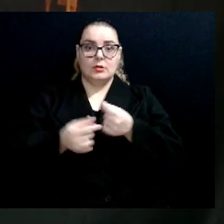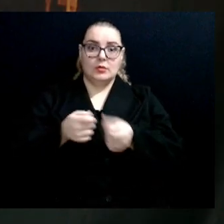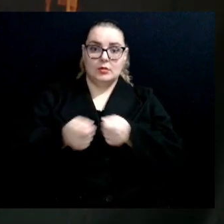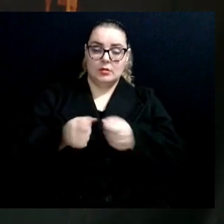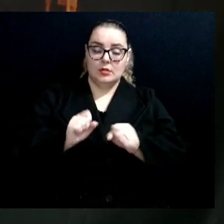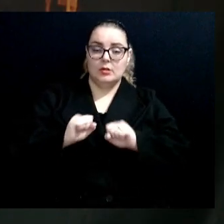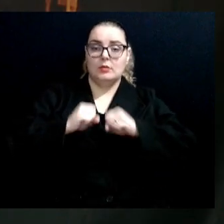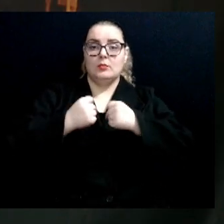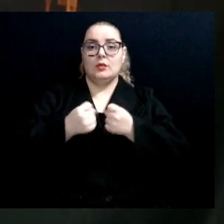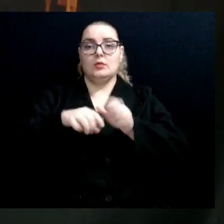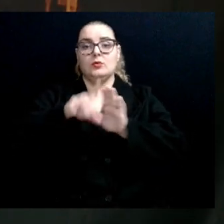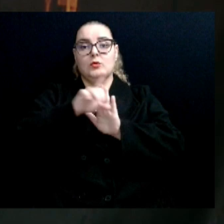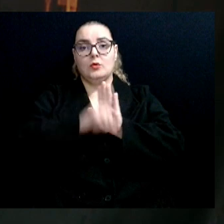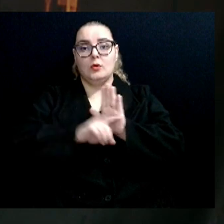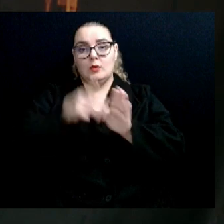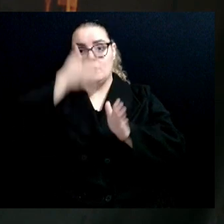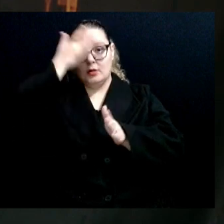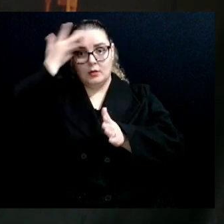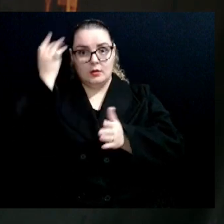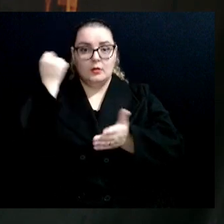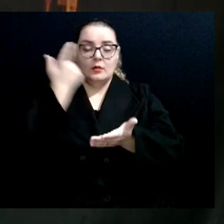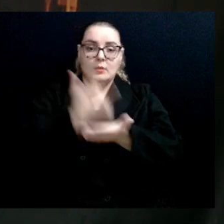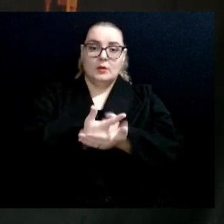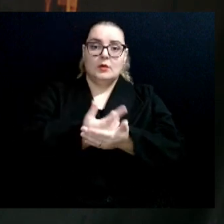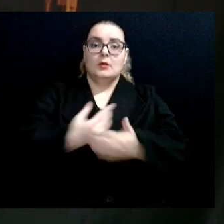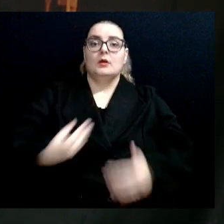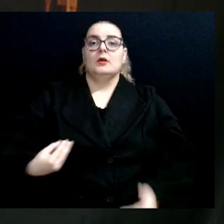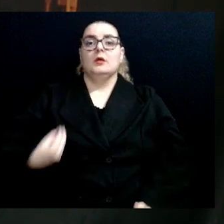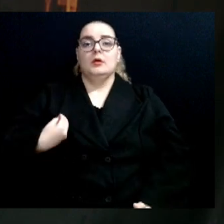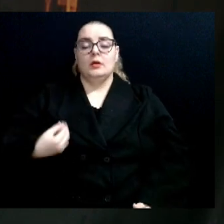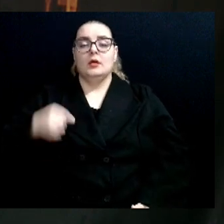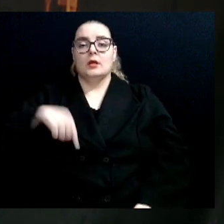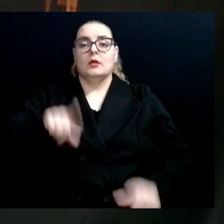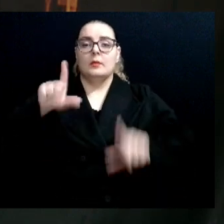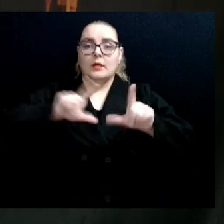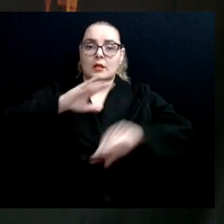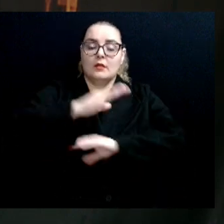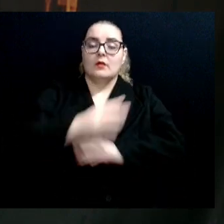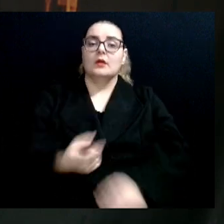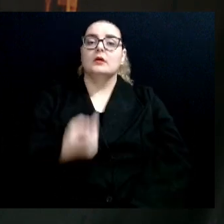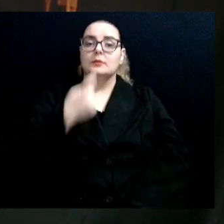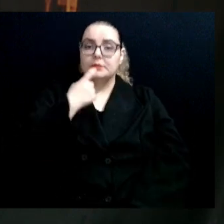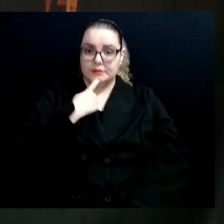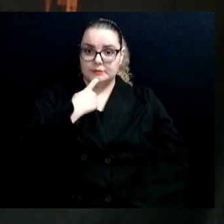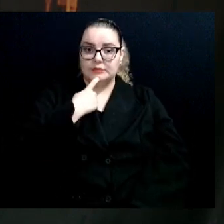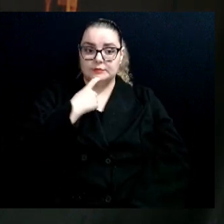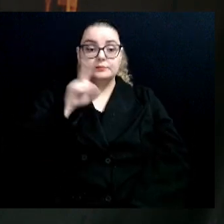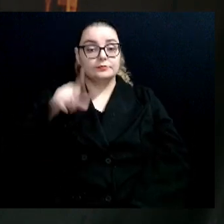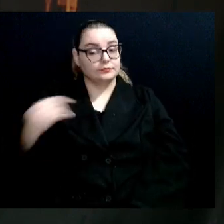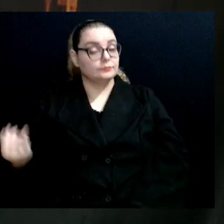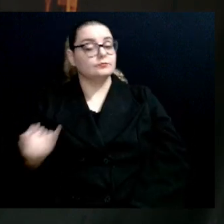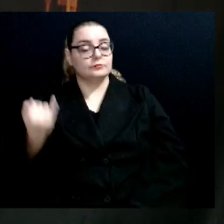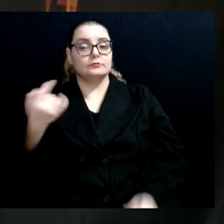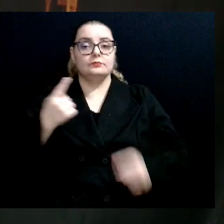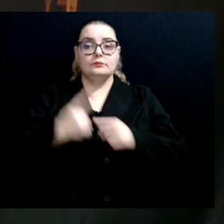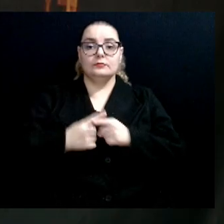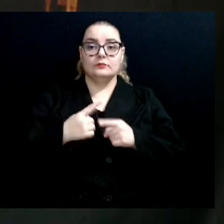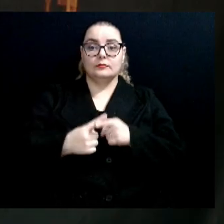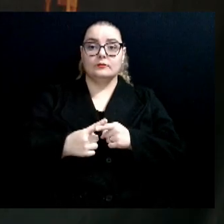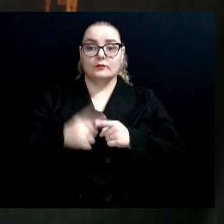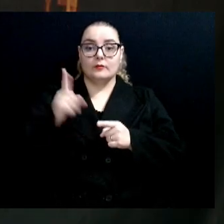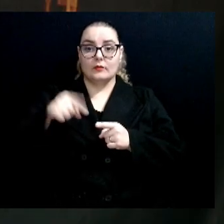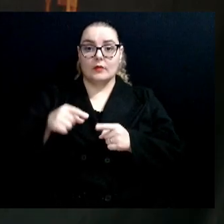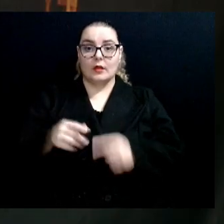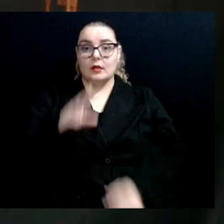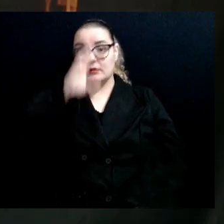Direitos do Consumidor. Será transmitido aqui pela TV Câmara Campinas e é importante porque é considerado uma das principais